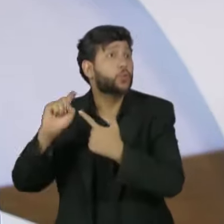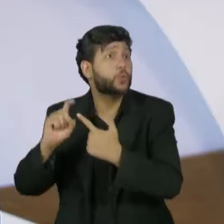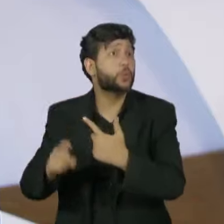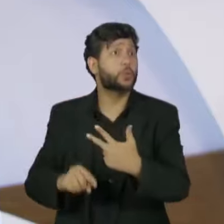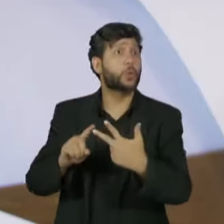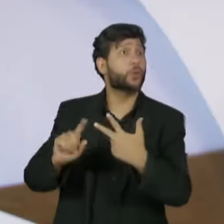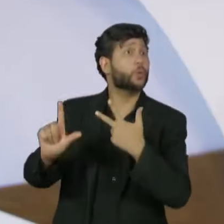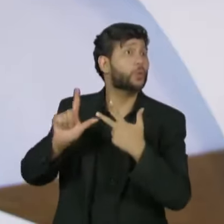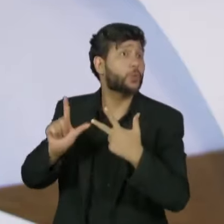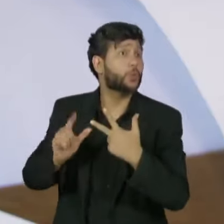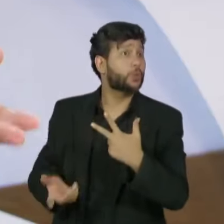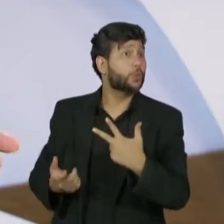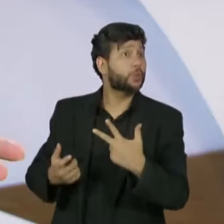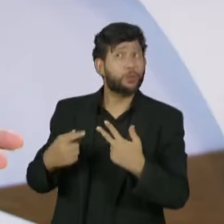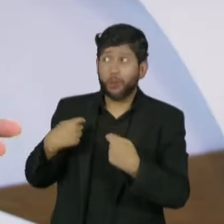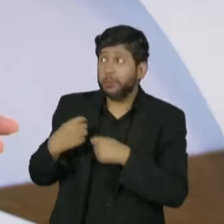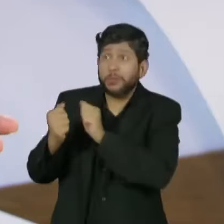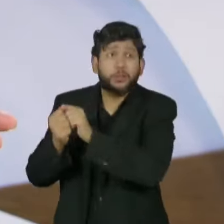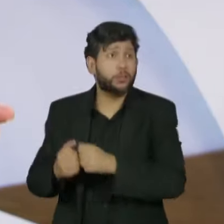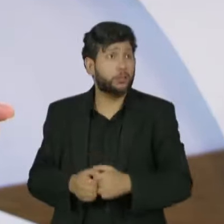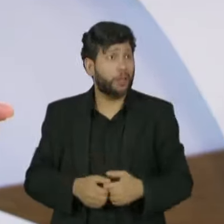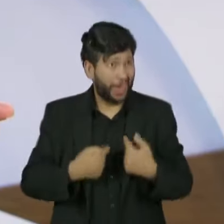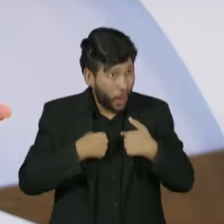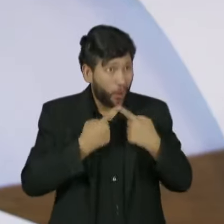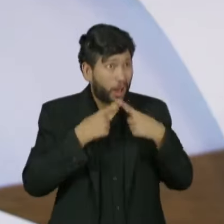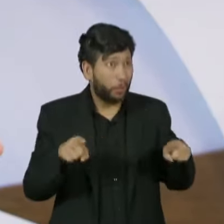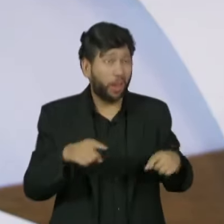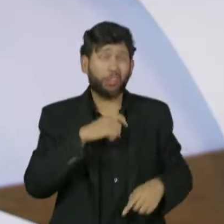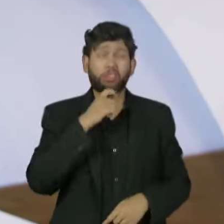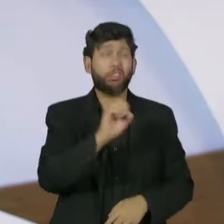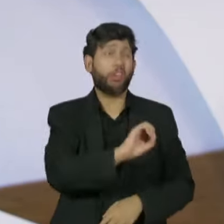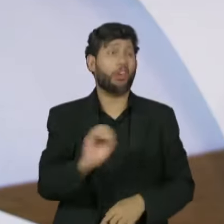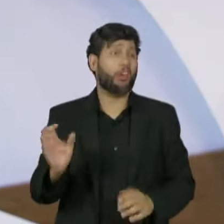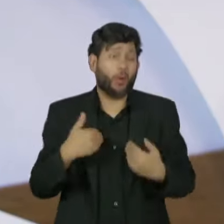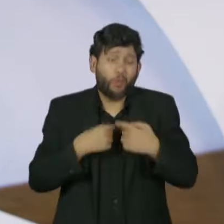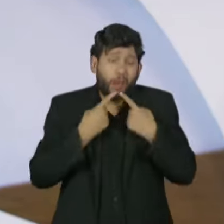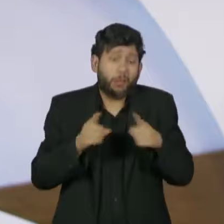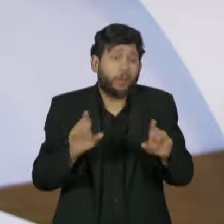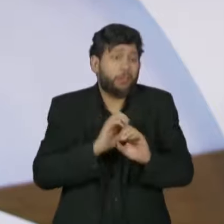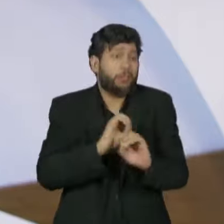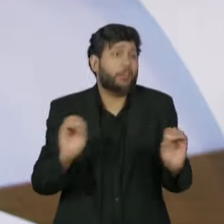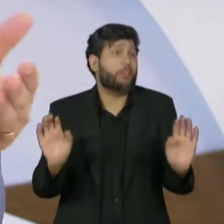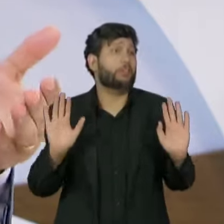legislativo. Até agora eu não posso reclamar de ninguém. Essa que é a verdade.